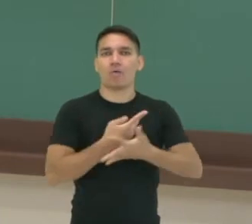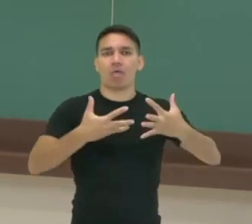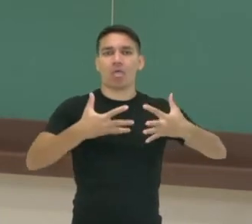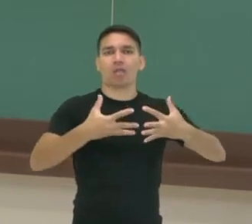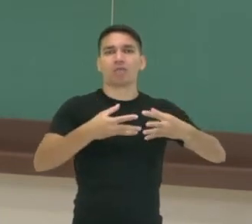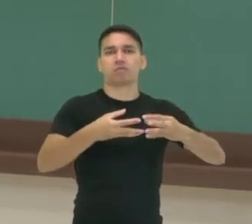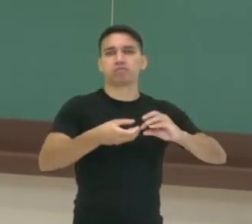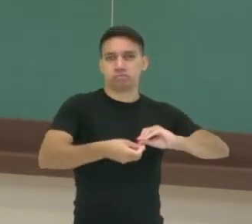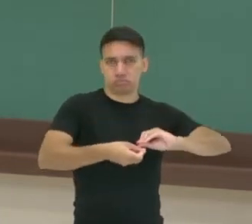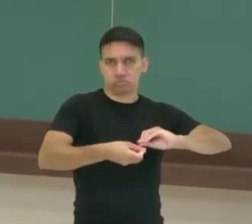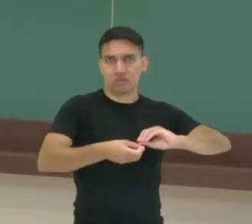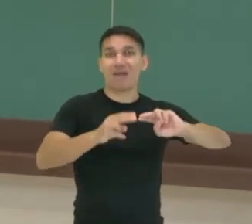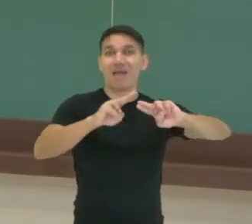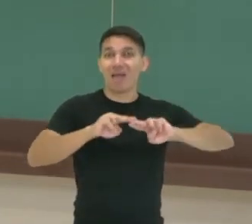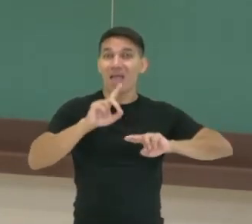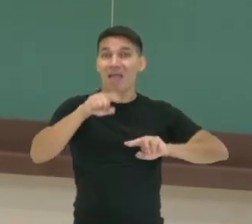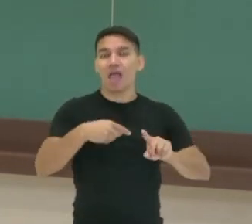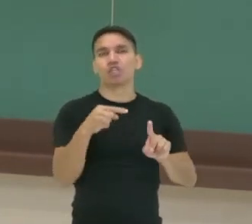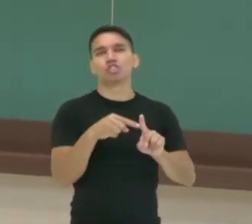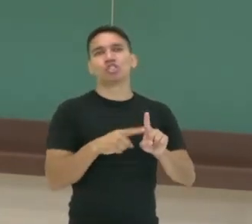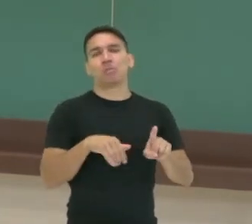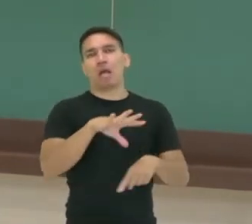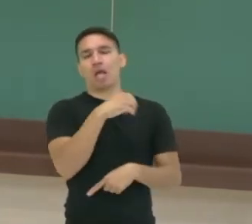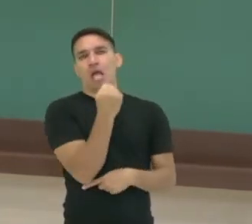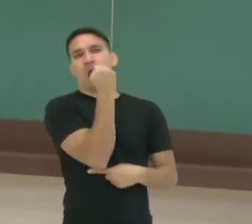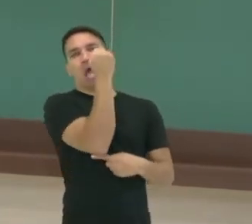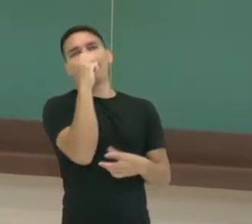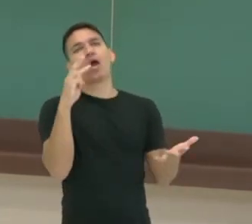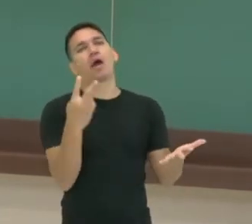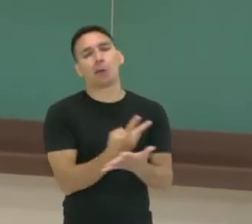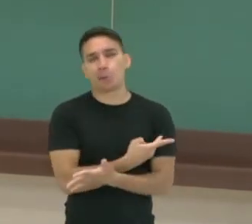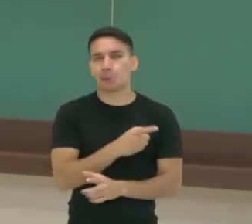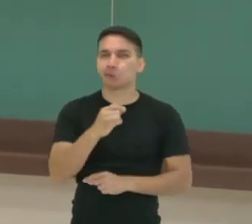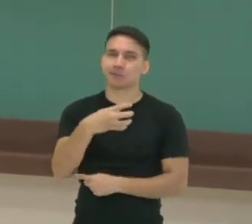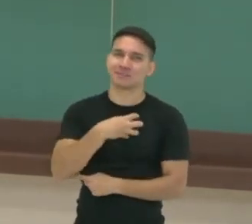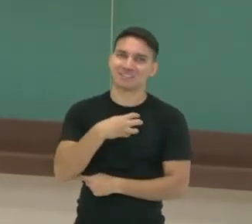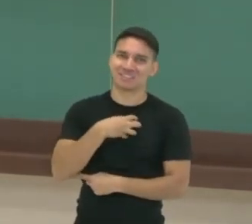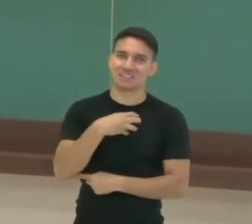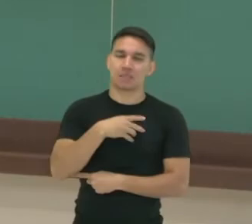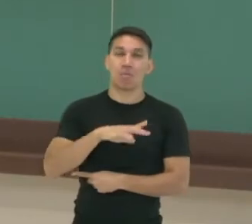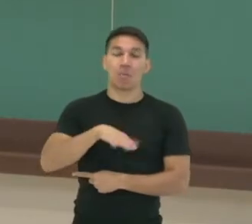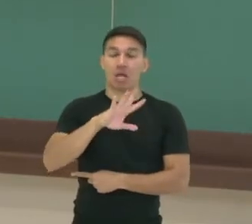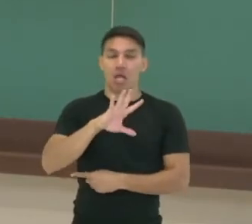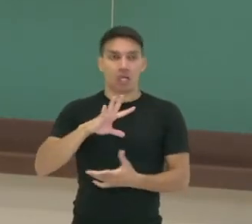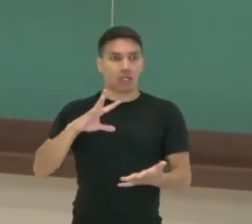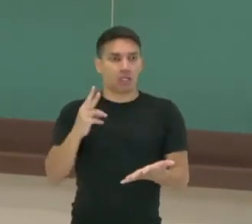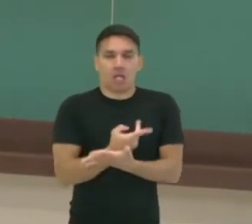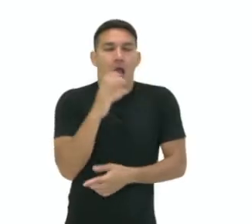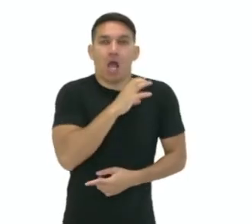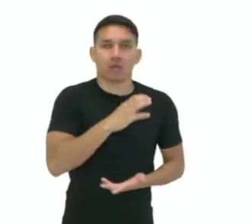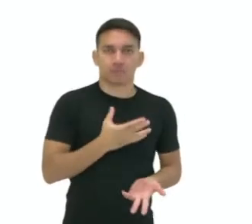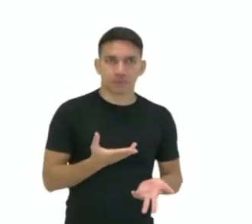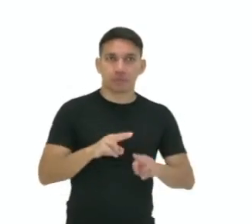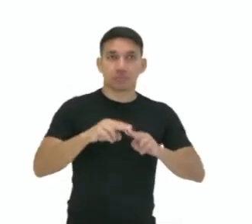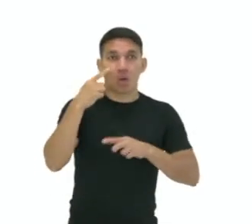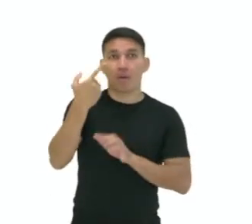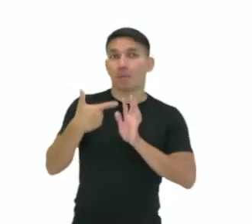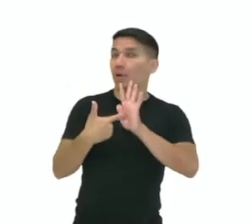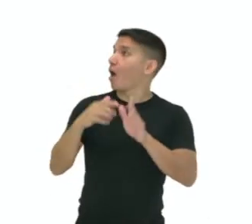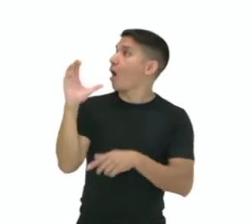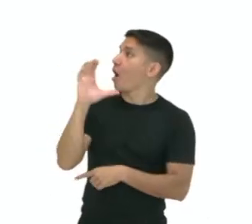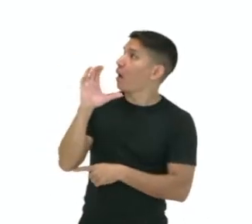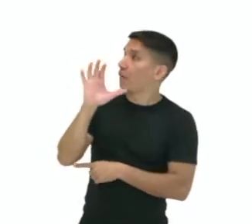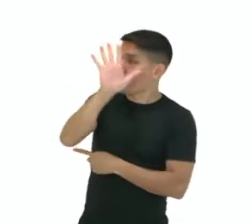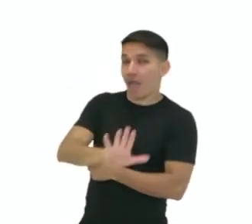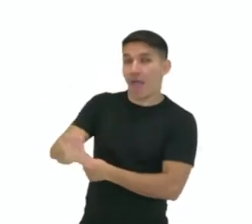É o tipo de atrofia mais grave e acontece de forma mais repentina. Então, nós temos aqui também uma imagem. Na